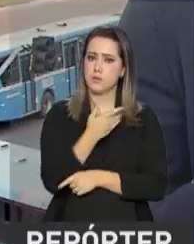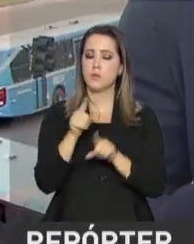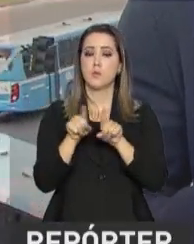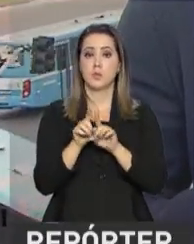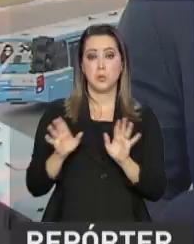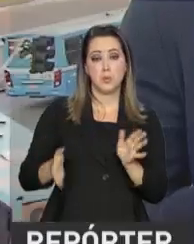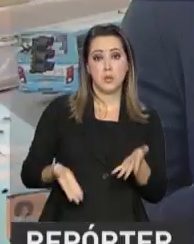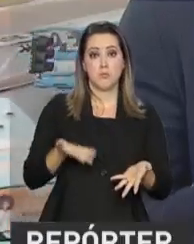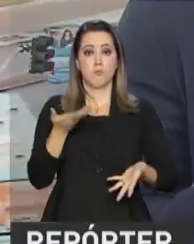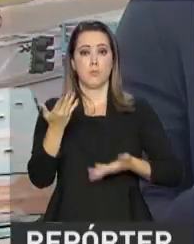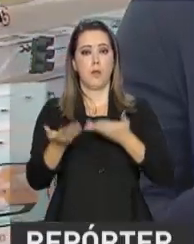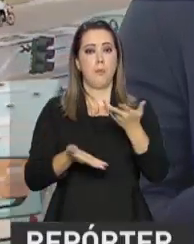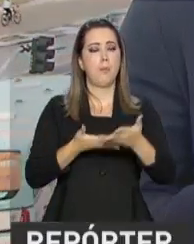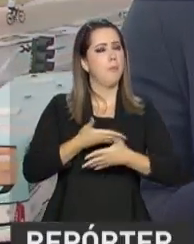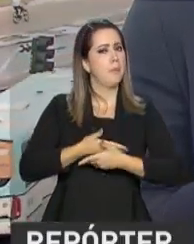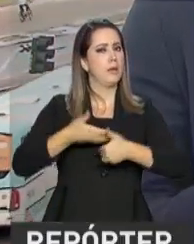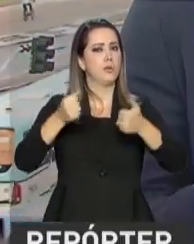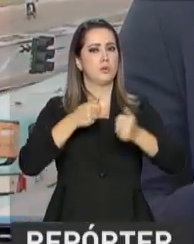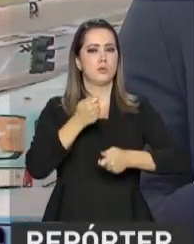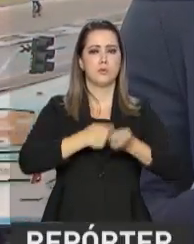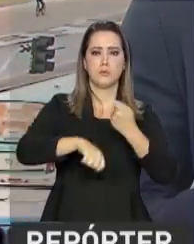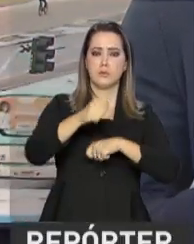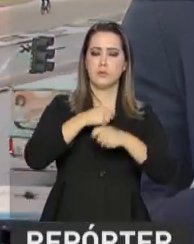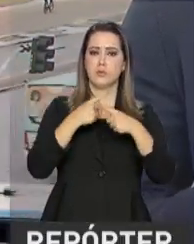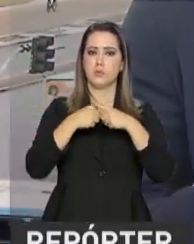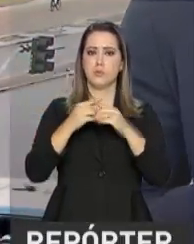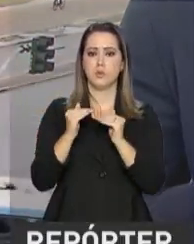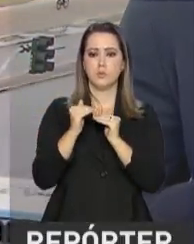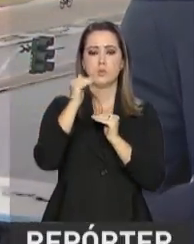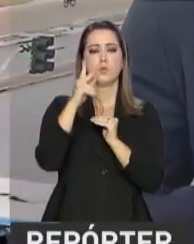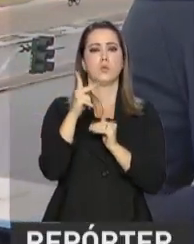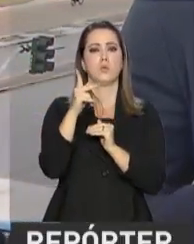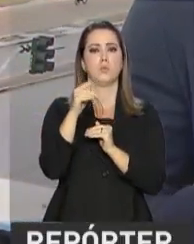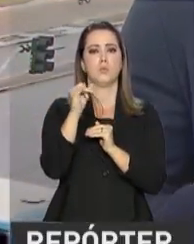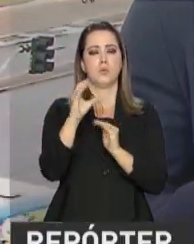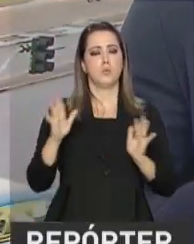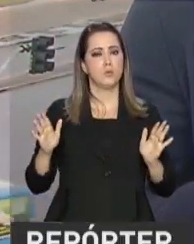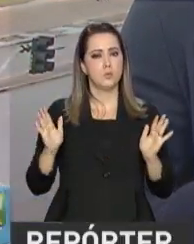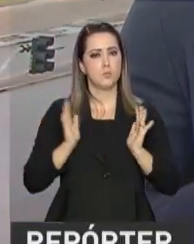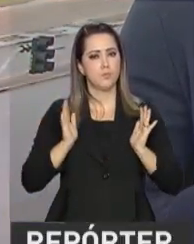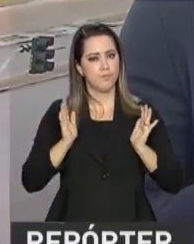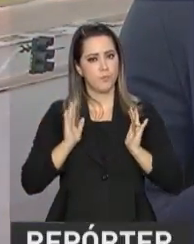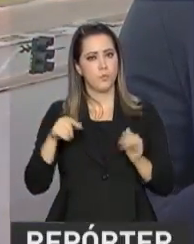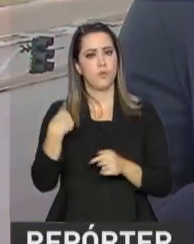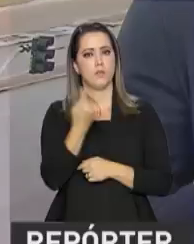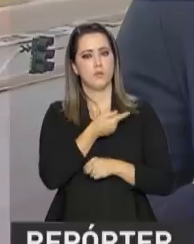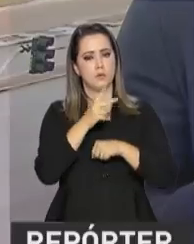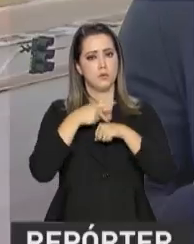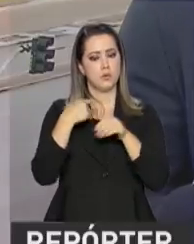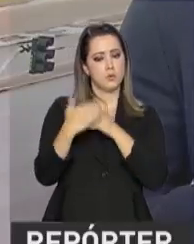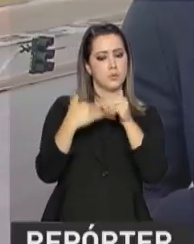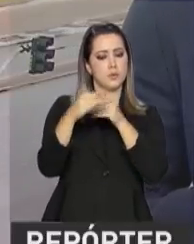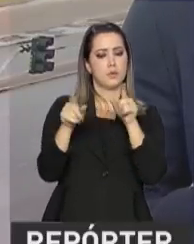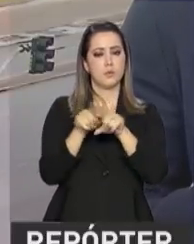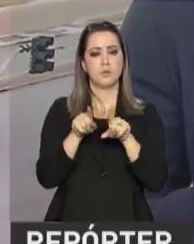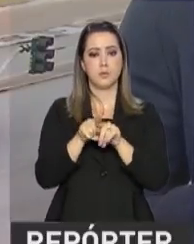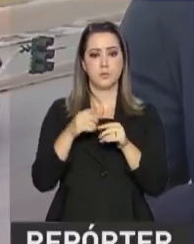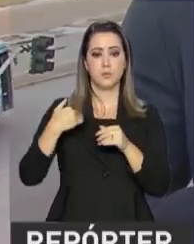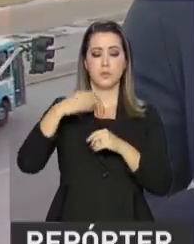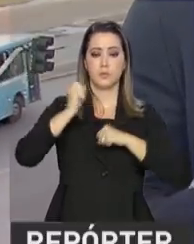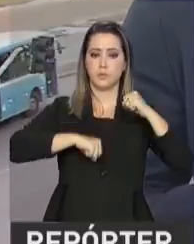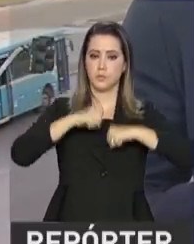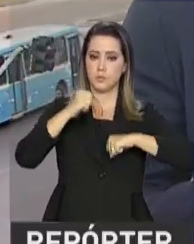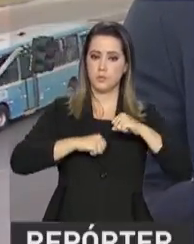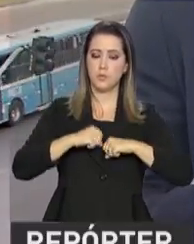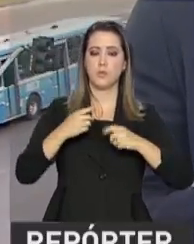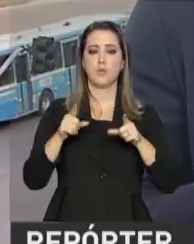o aquecimento da economia com a alta do PIB, a soma de toda a riqueza produzida pelo país, além da maior produção